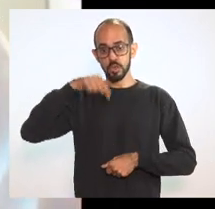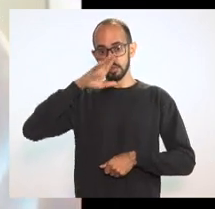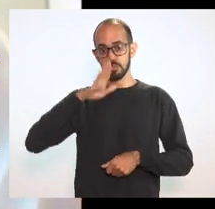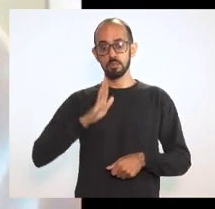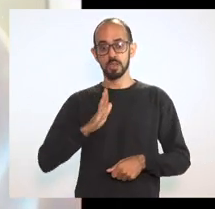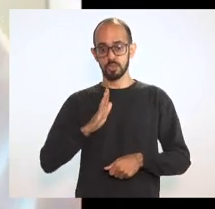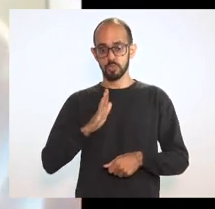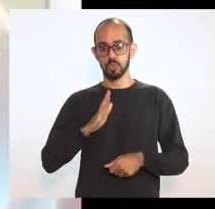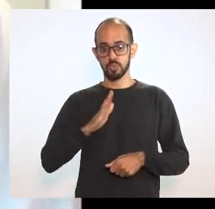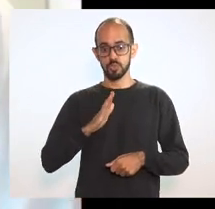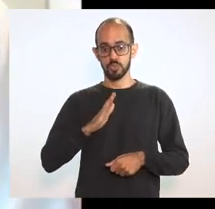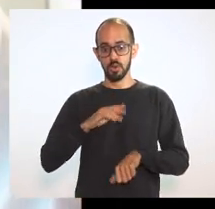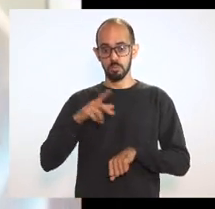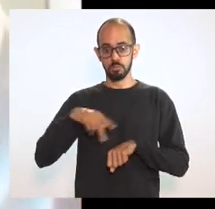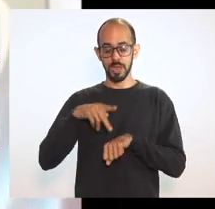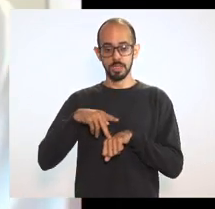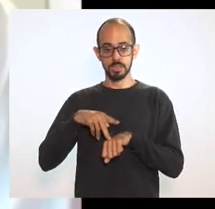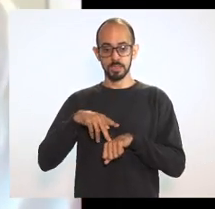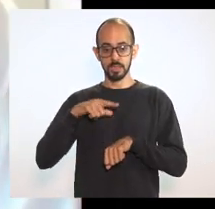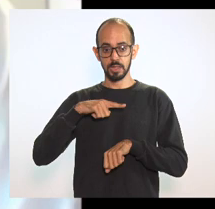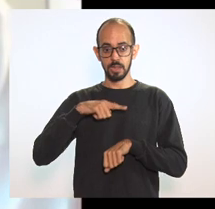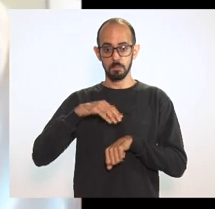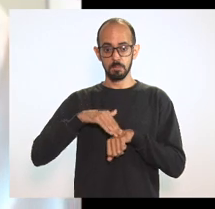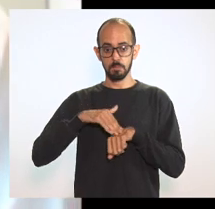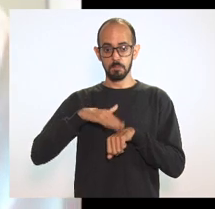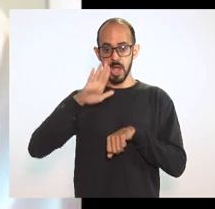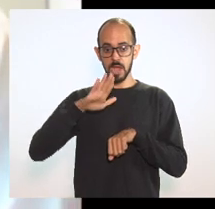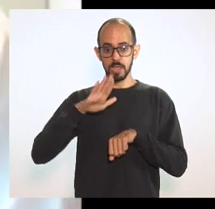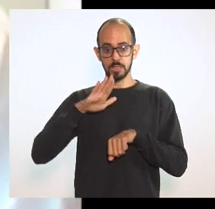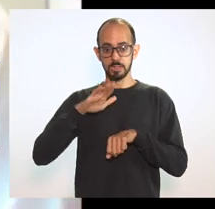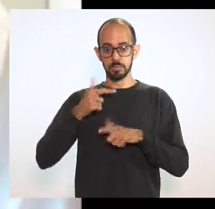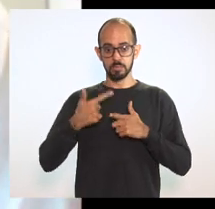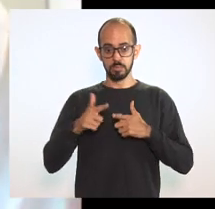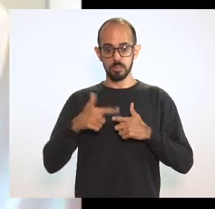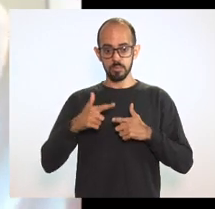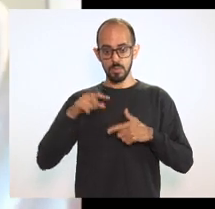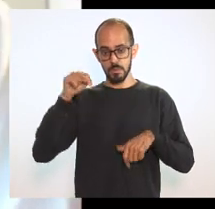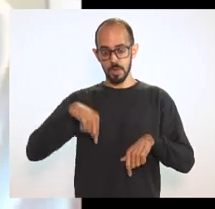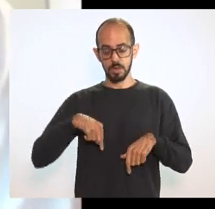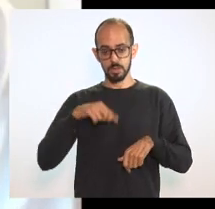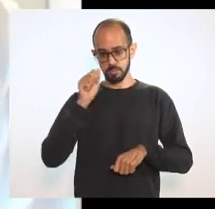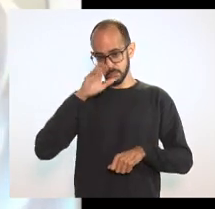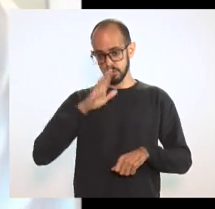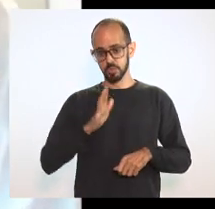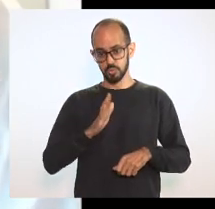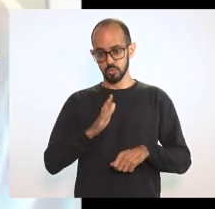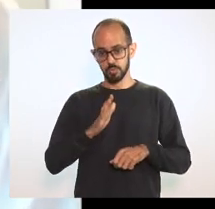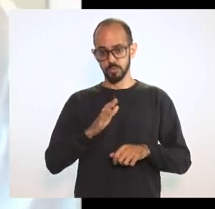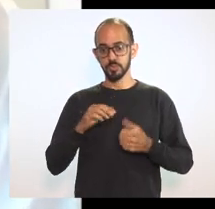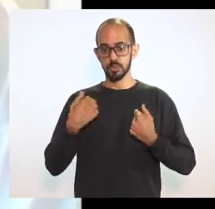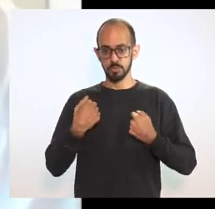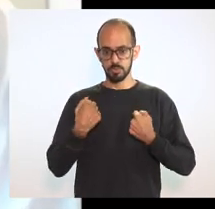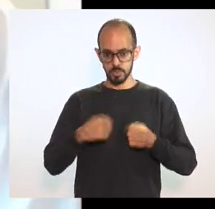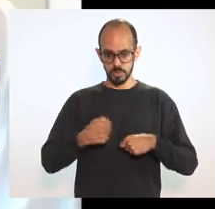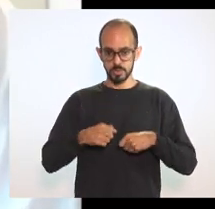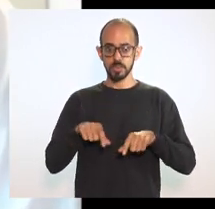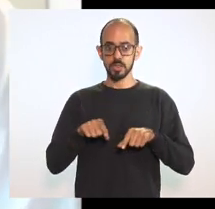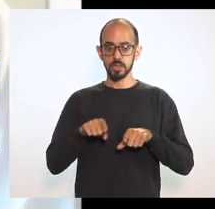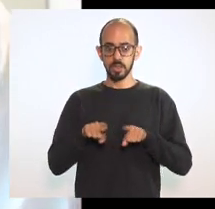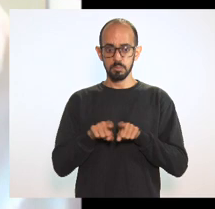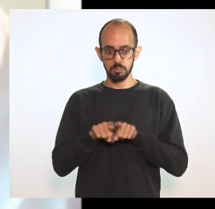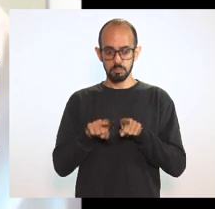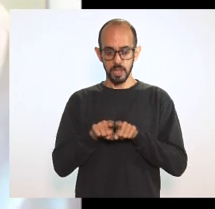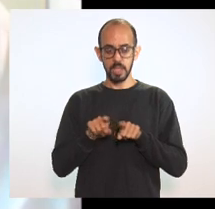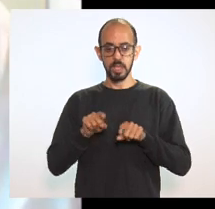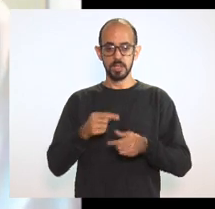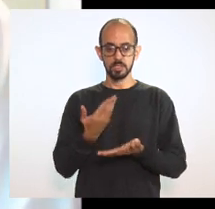casos. Então, é muito importante que o isolamento social seja feito, e isso inclui as escolas,